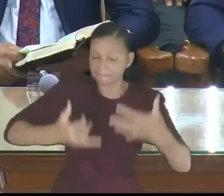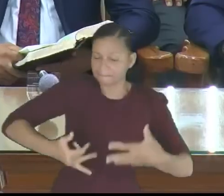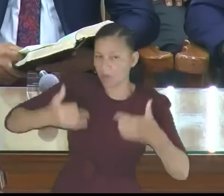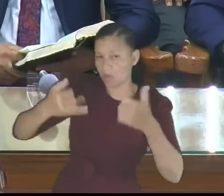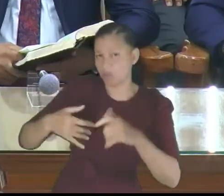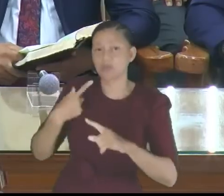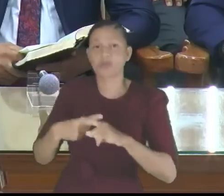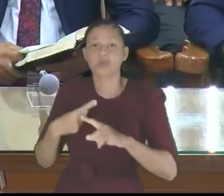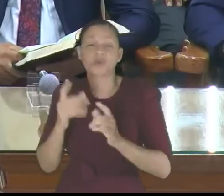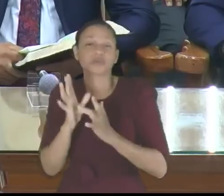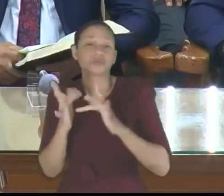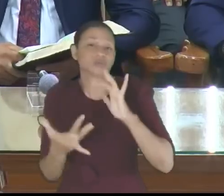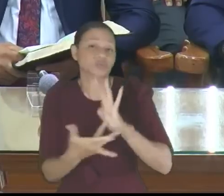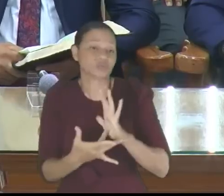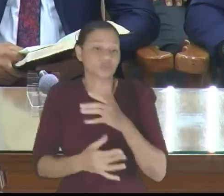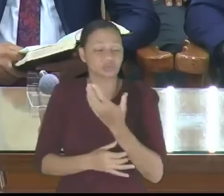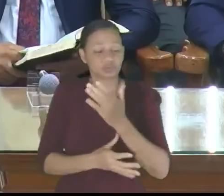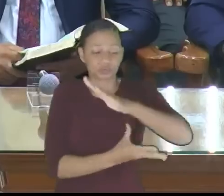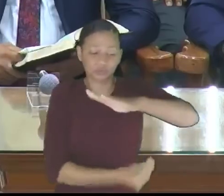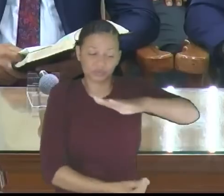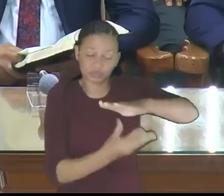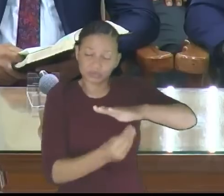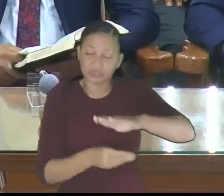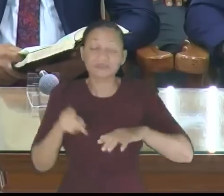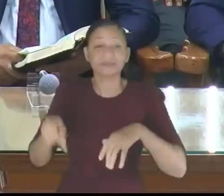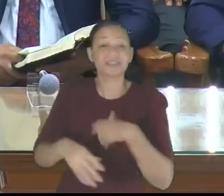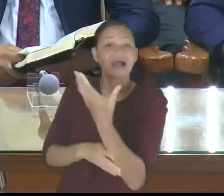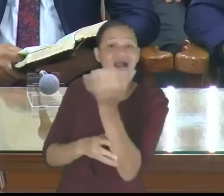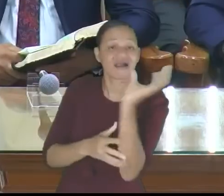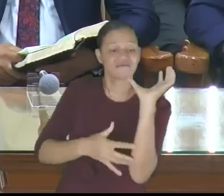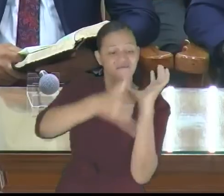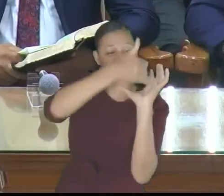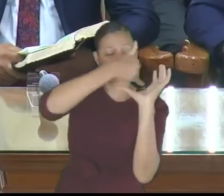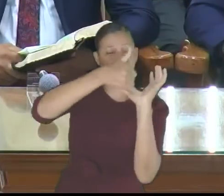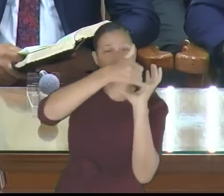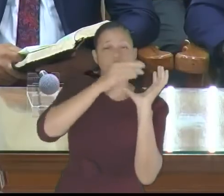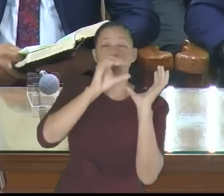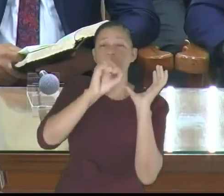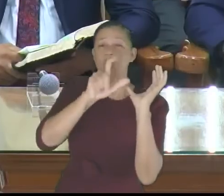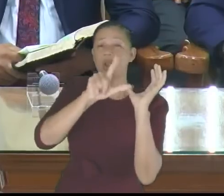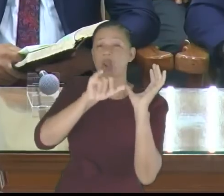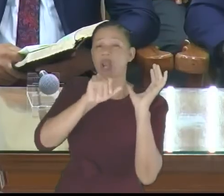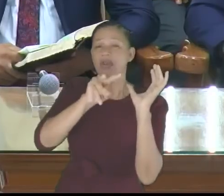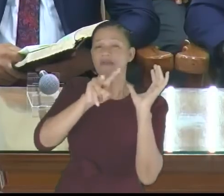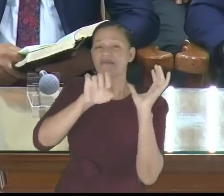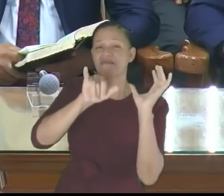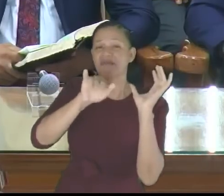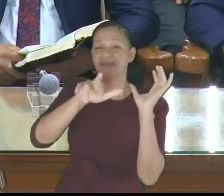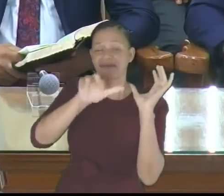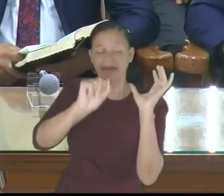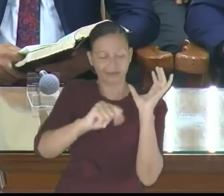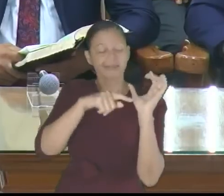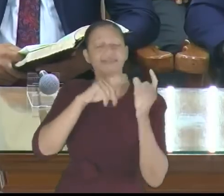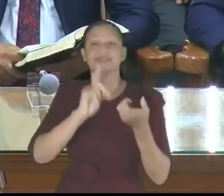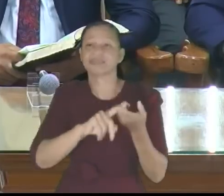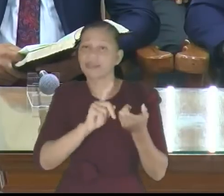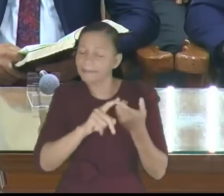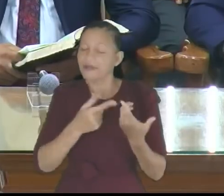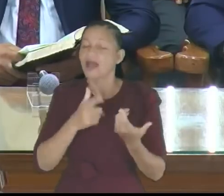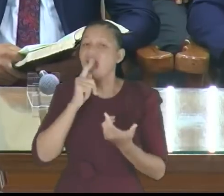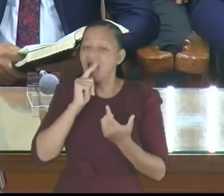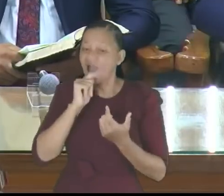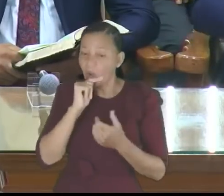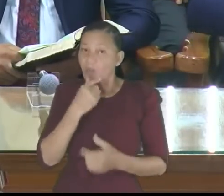uma videira. Ele é a oliveira verdadeira. Ele é a água da vida. Tudo isso